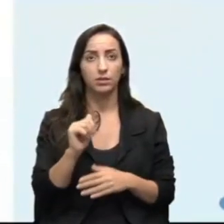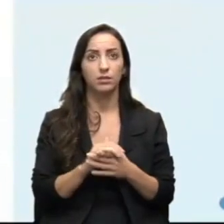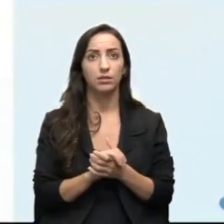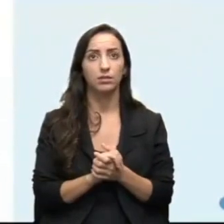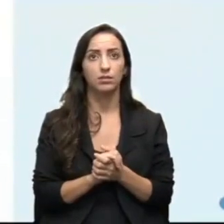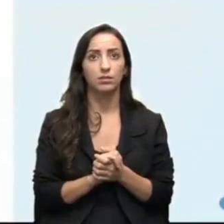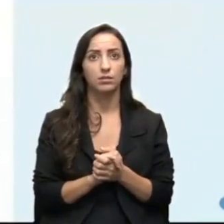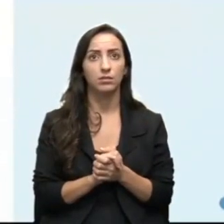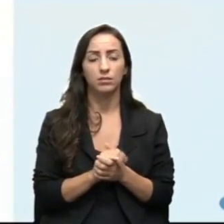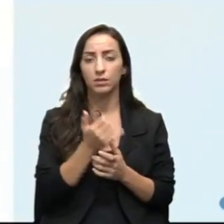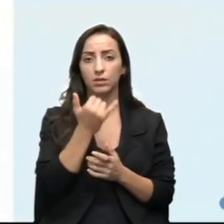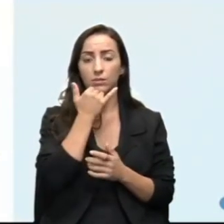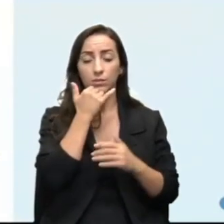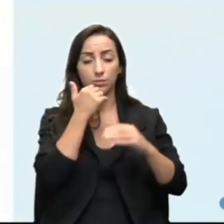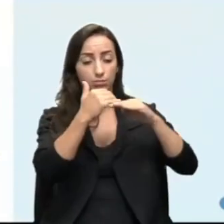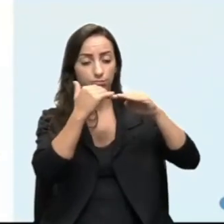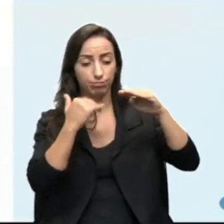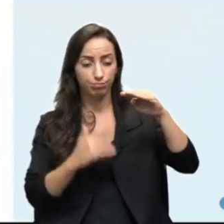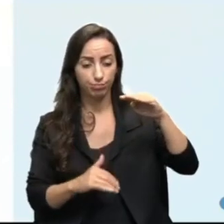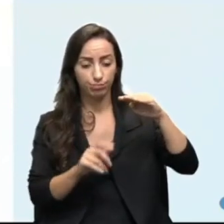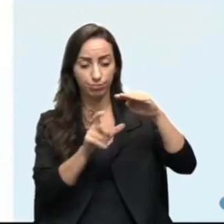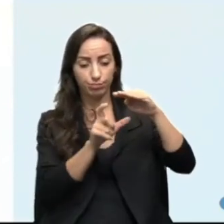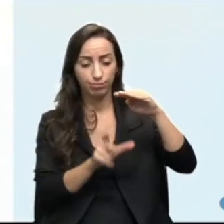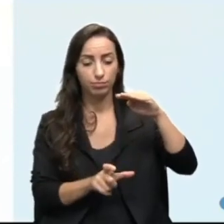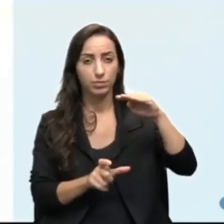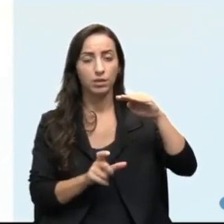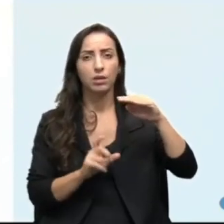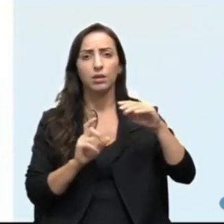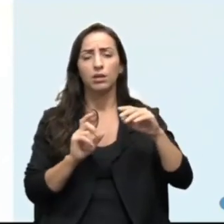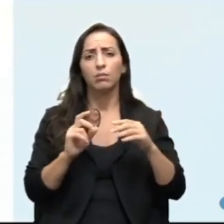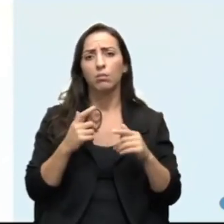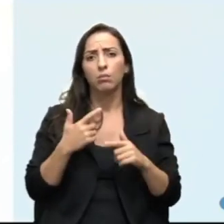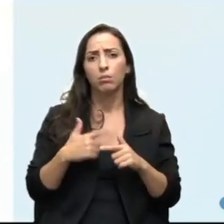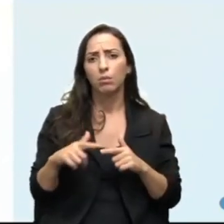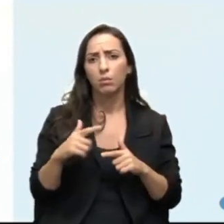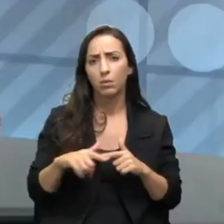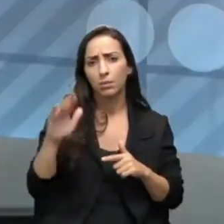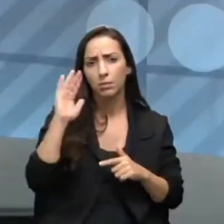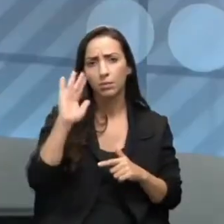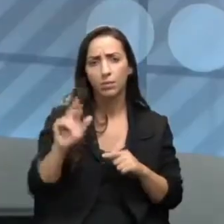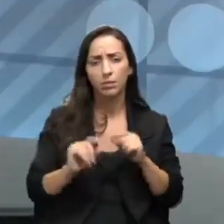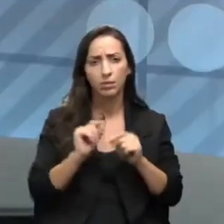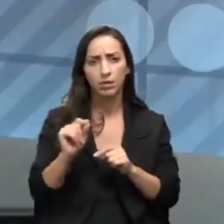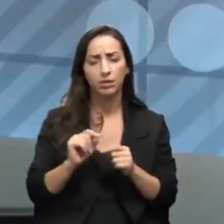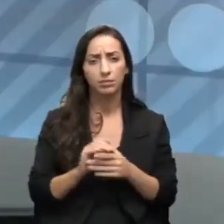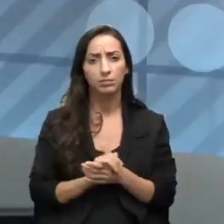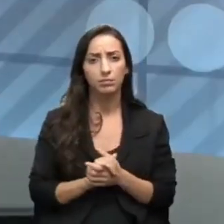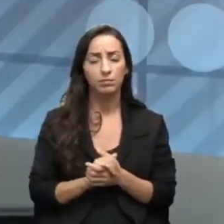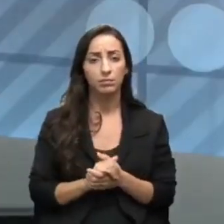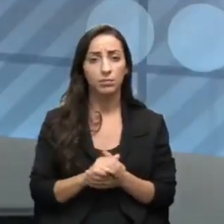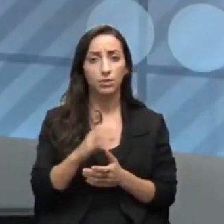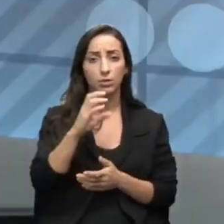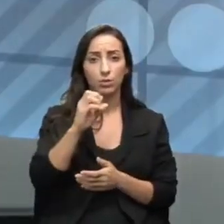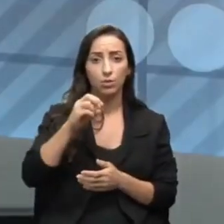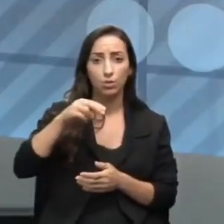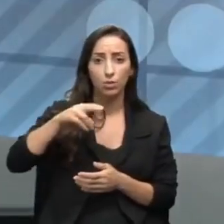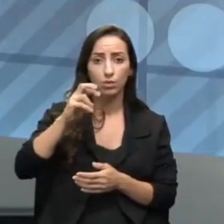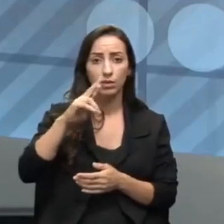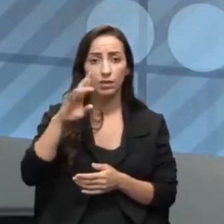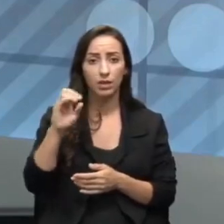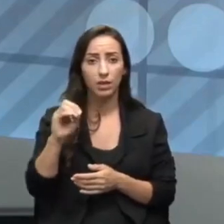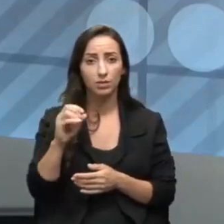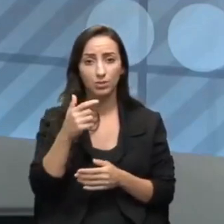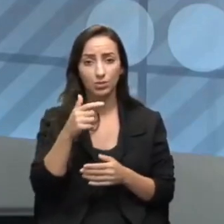inferior da nossa seção transversal, qual que é o problema principal? É que o concreto não está aderido